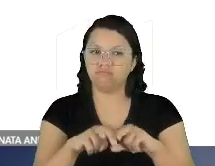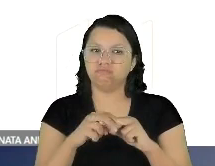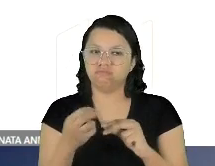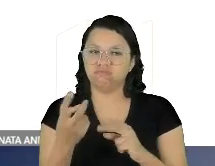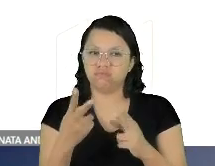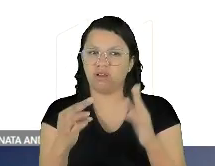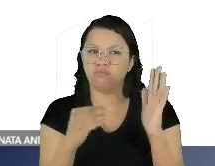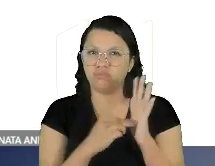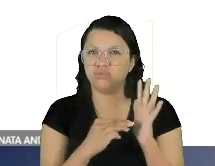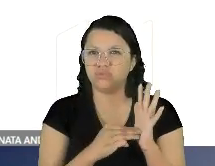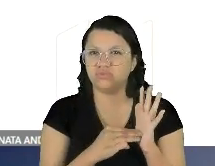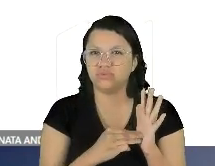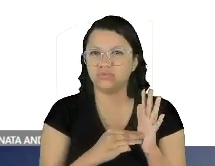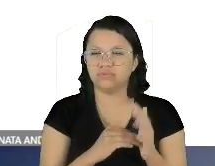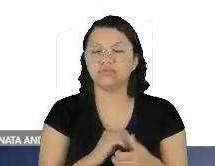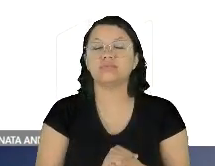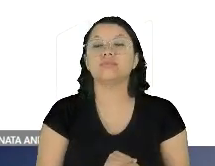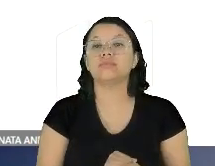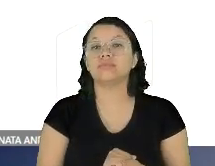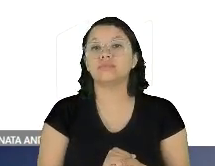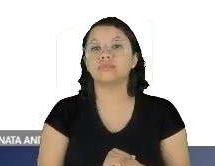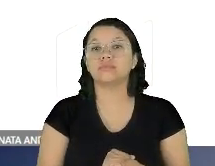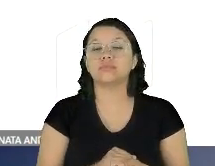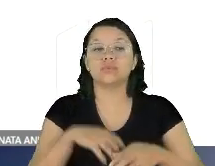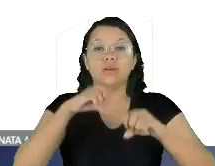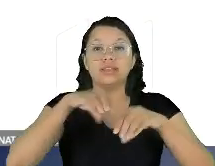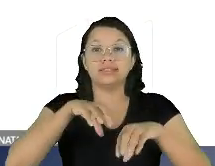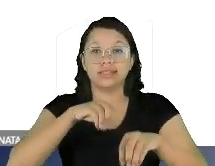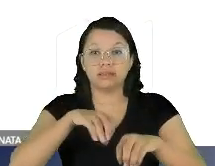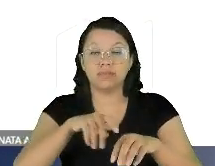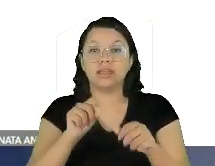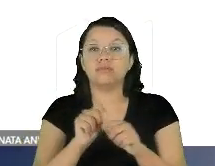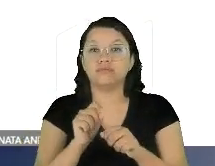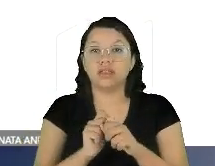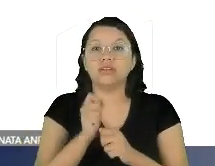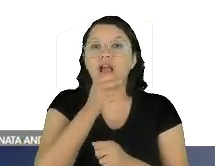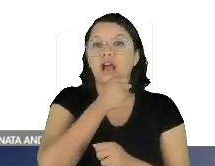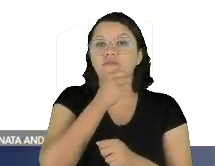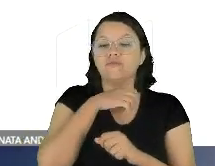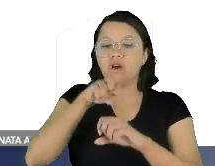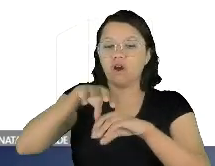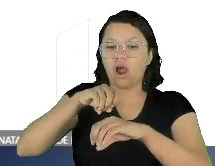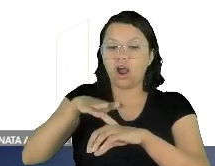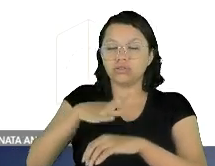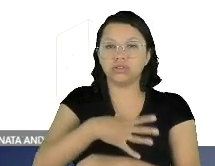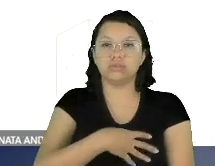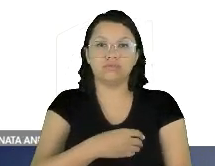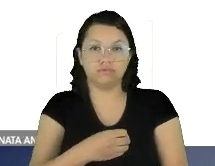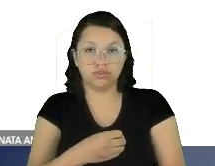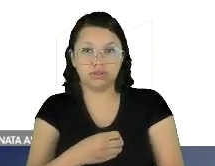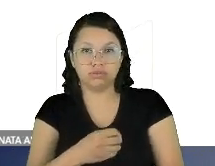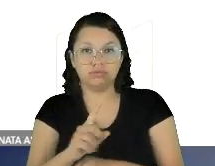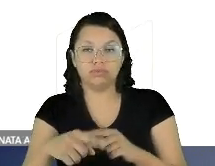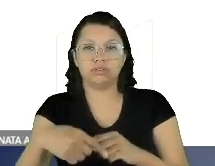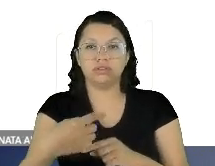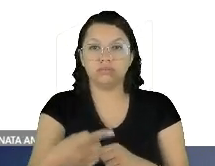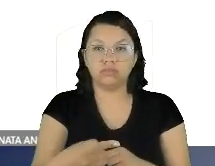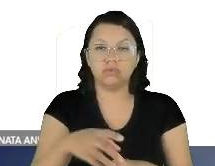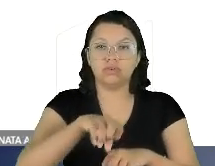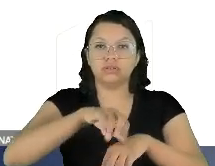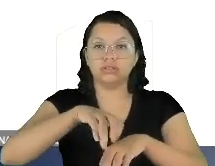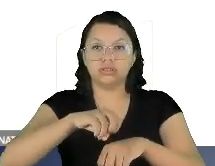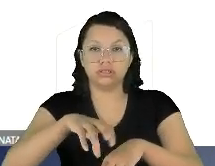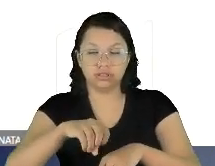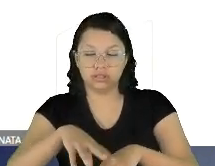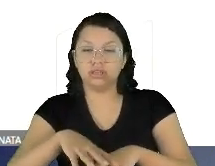O ensinamento antigo, passado de avós para mães, é que a rua é dos homens, mas aos poucos,